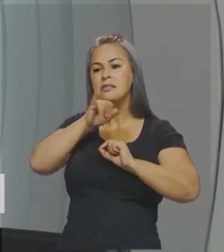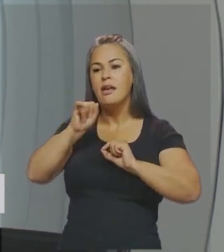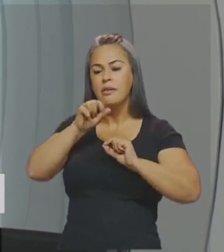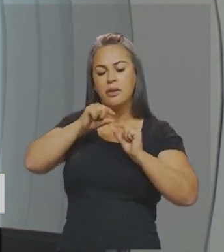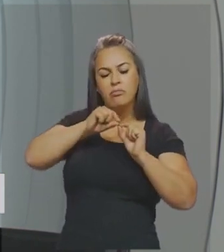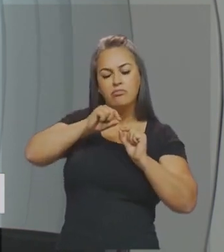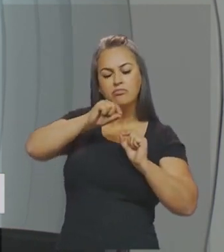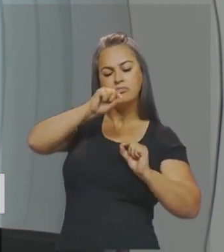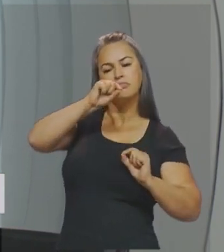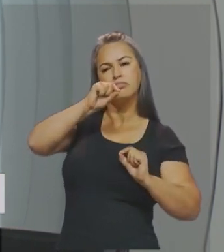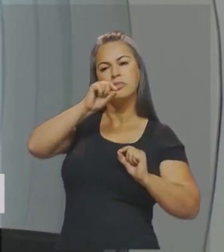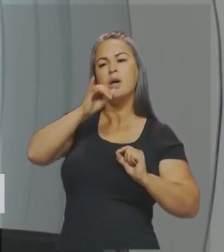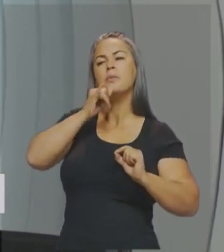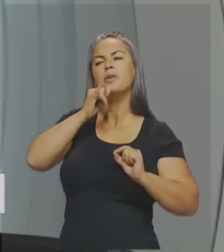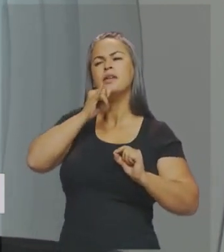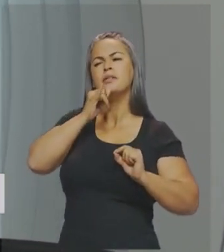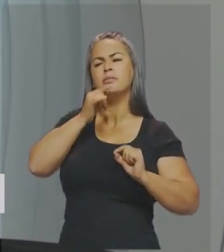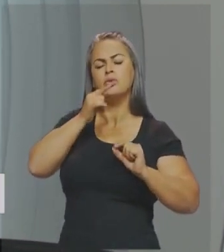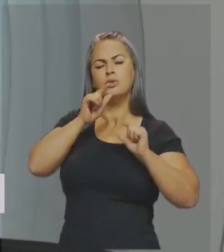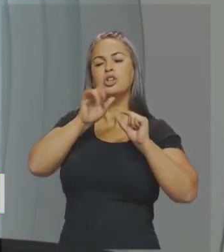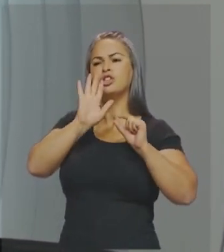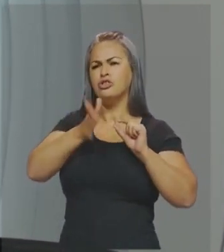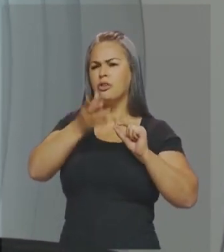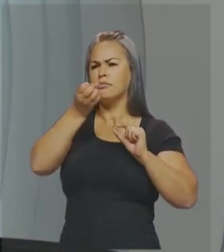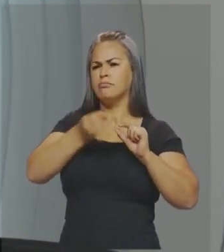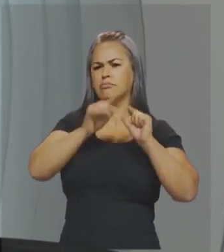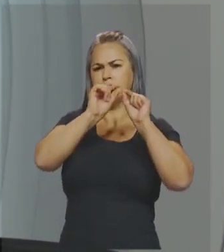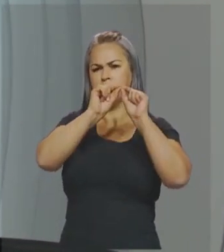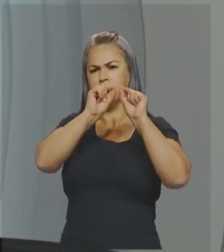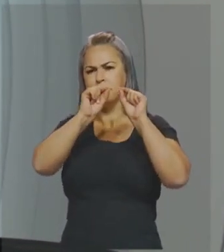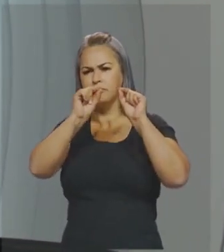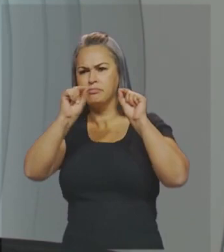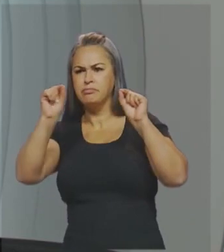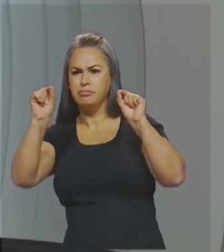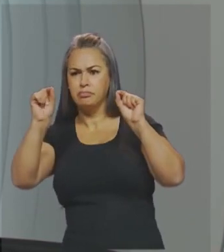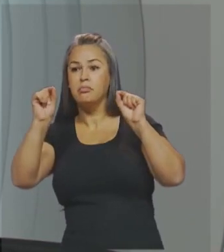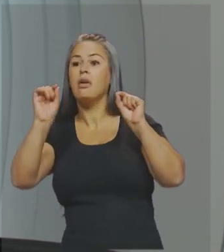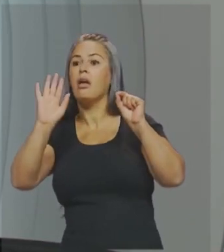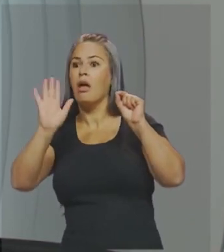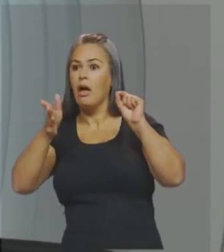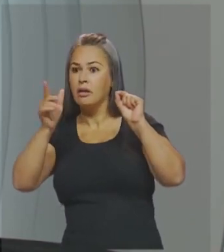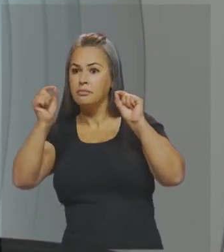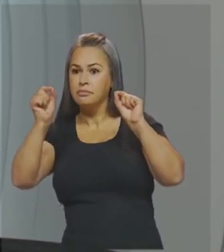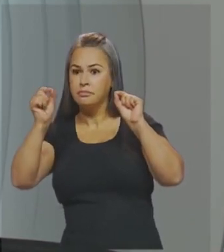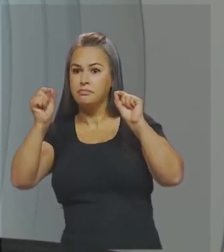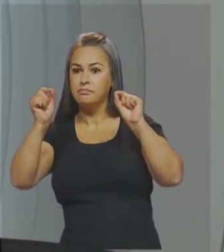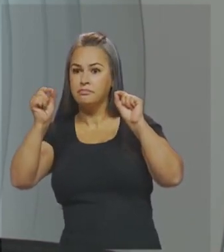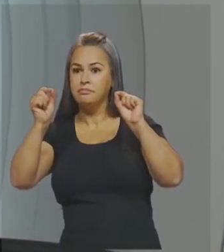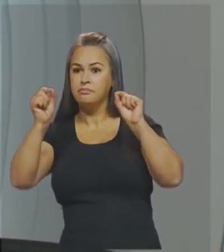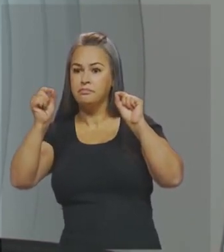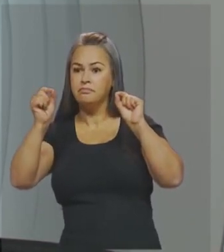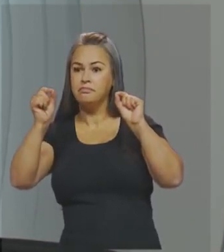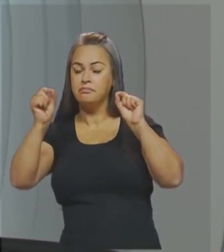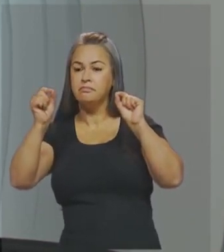eu já expliquei, né? A gente pega uma linhazinha e estica, né? Ficou retinho.